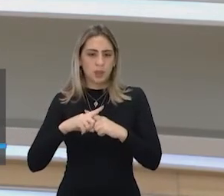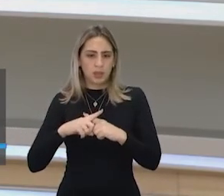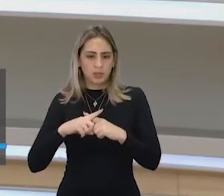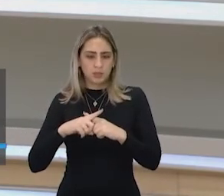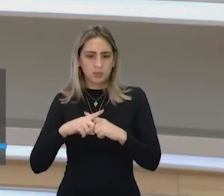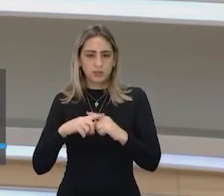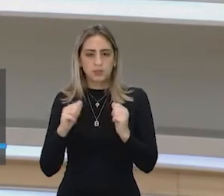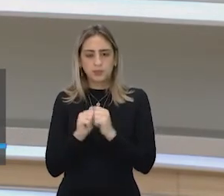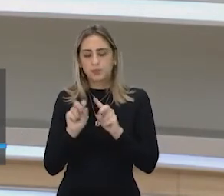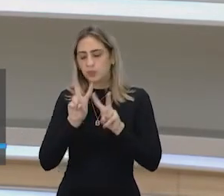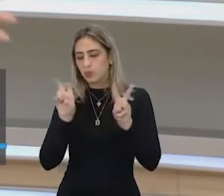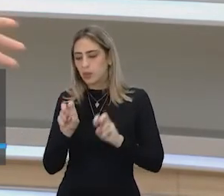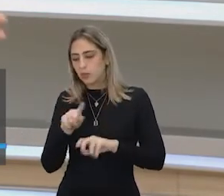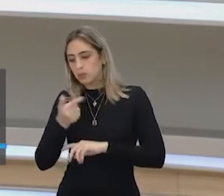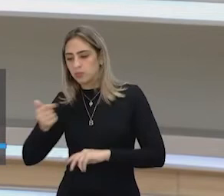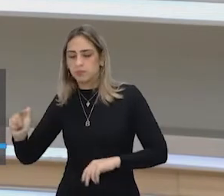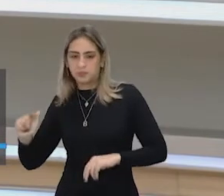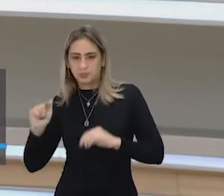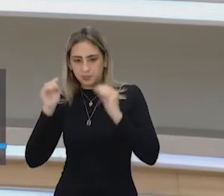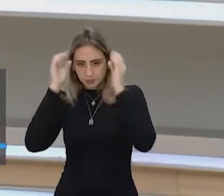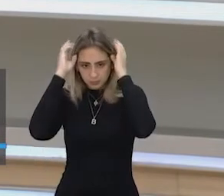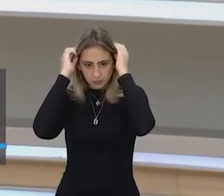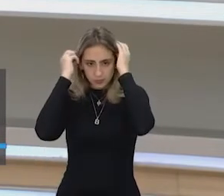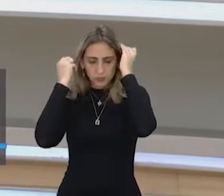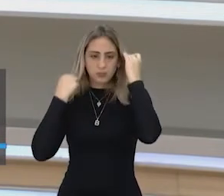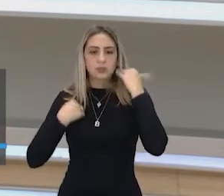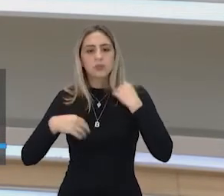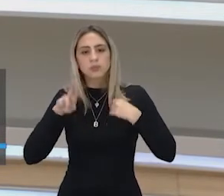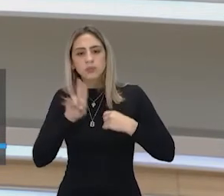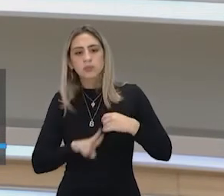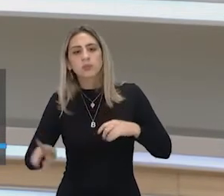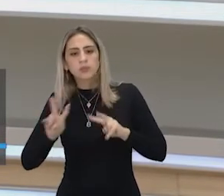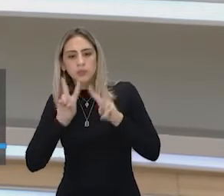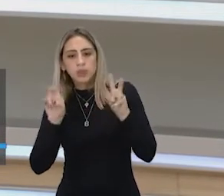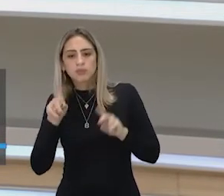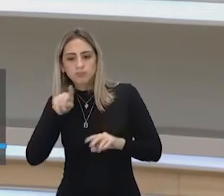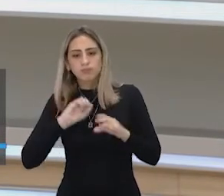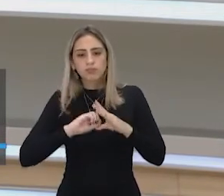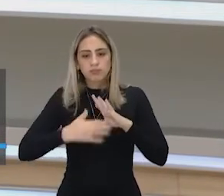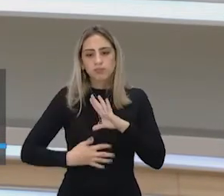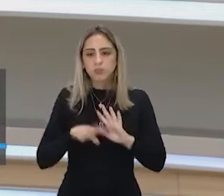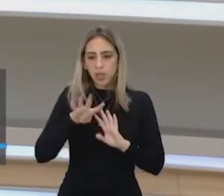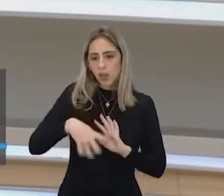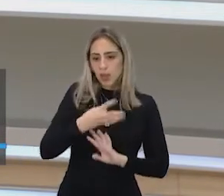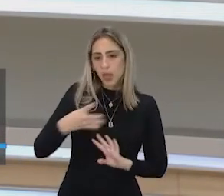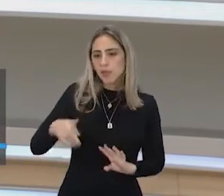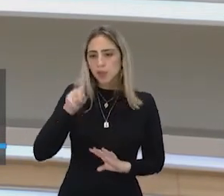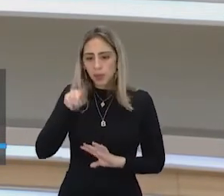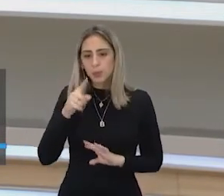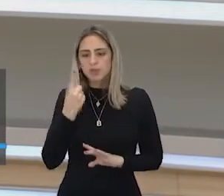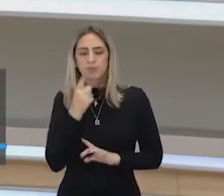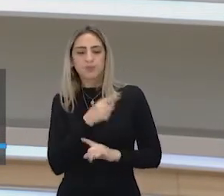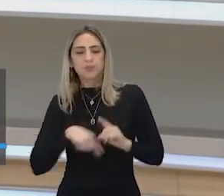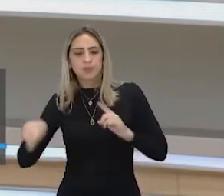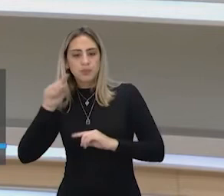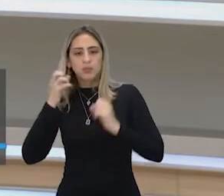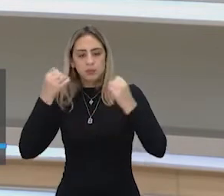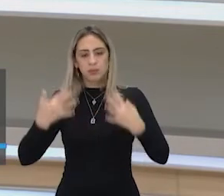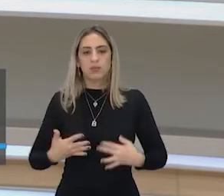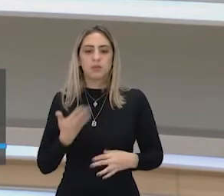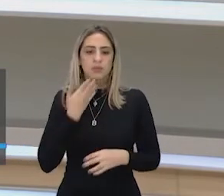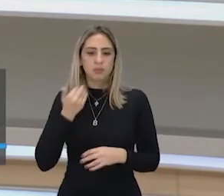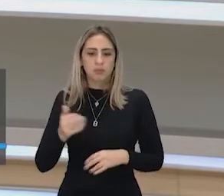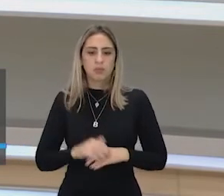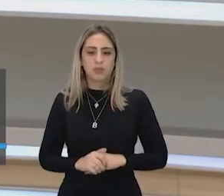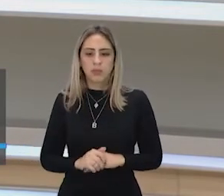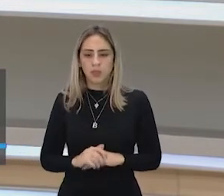termo anterior, sempre usando o termo anterior. E aí dá essa característica de gráfico aí, que é uma curva meio tortinha, que nós